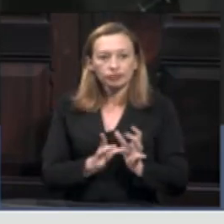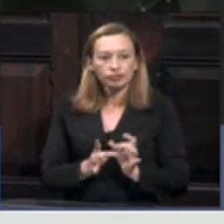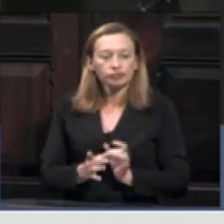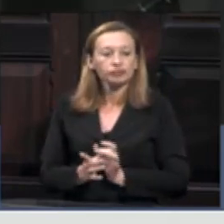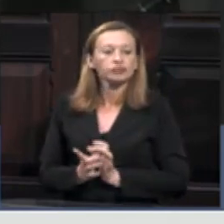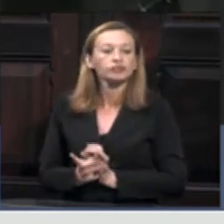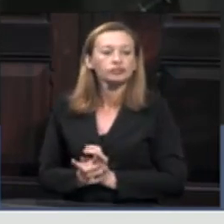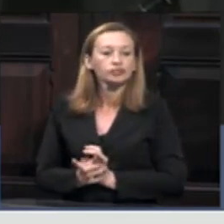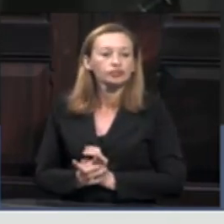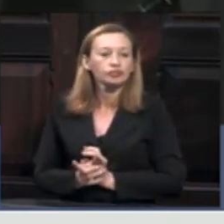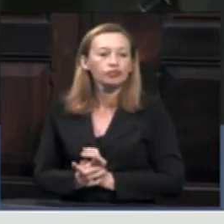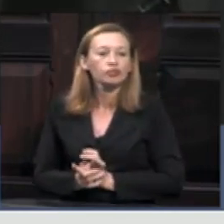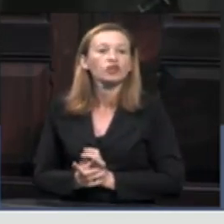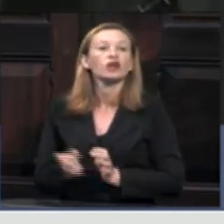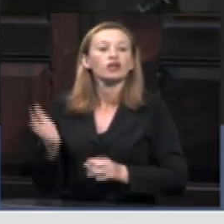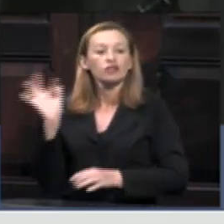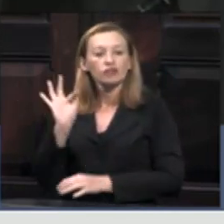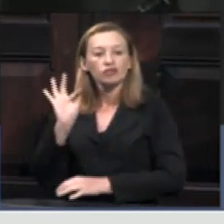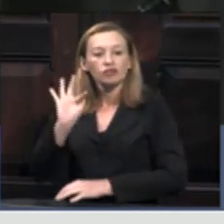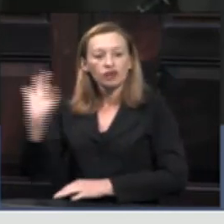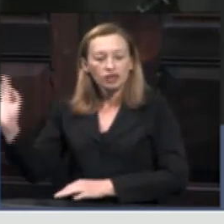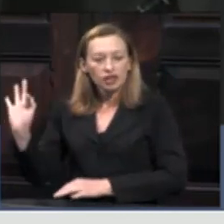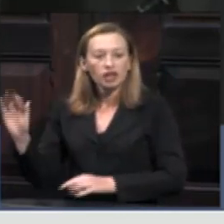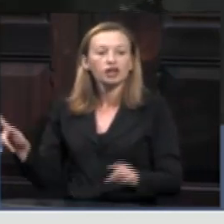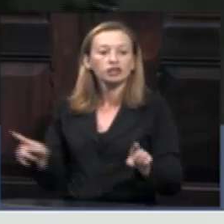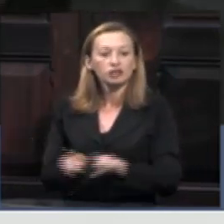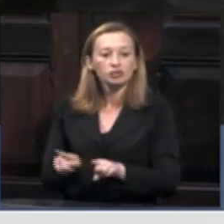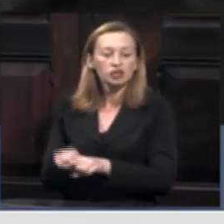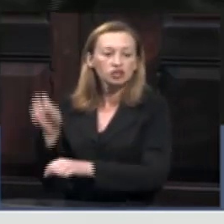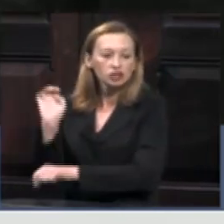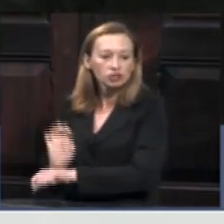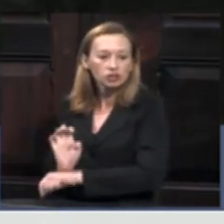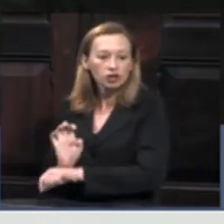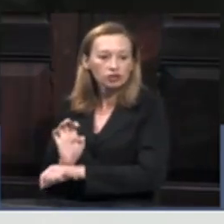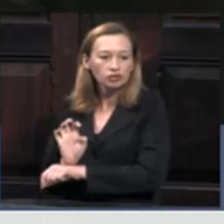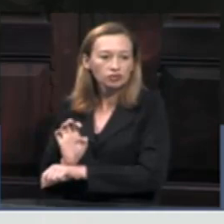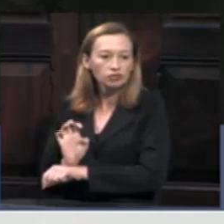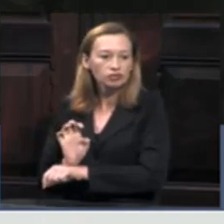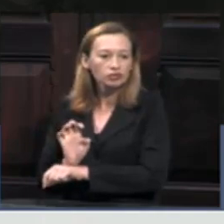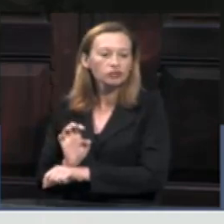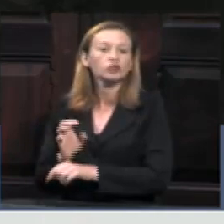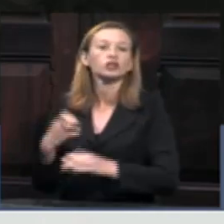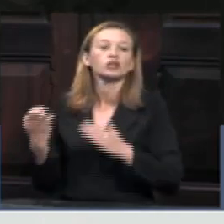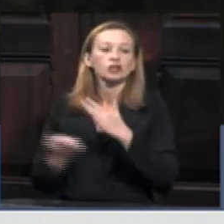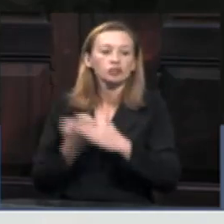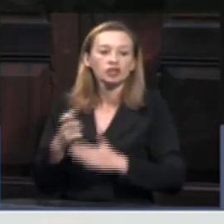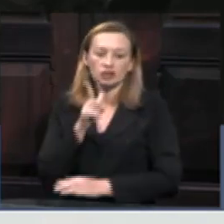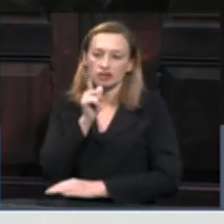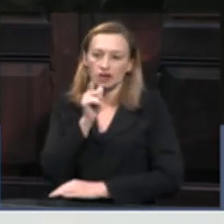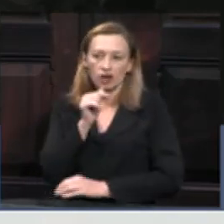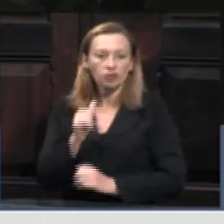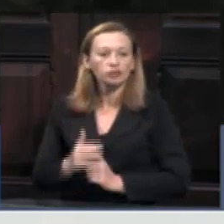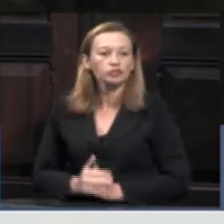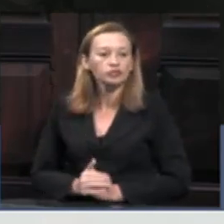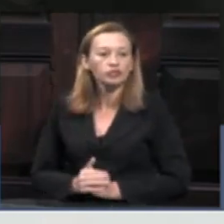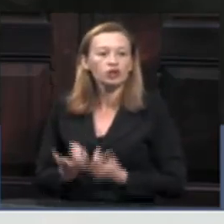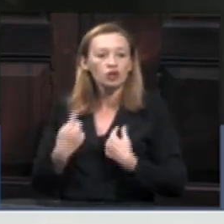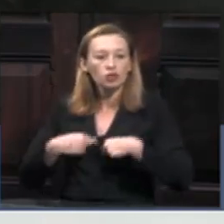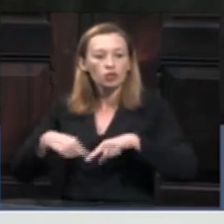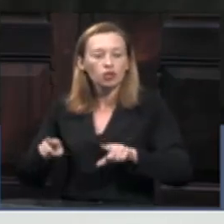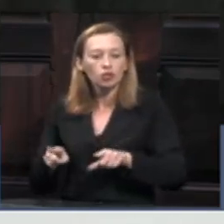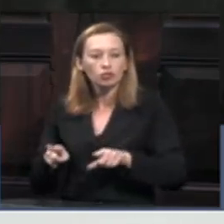estratégicas, federais ou estaduais, entre elas a SEDAI. Ser